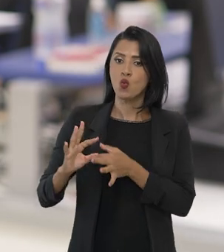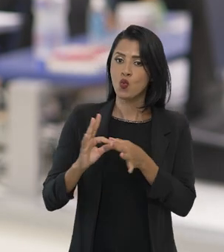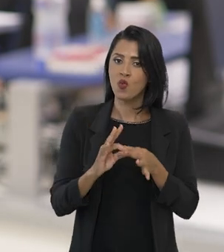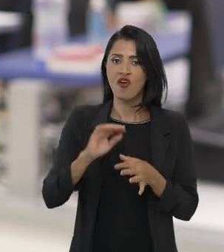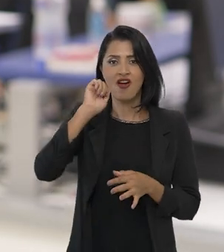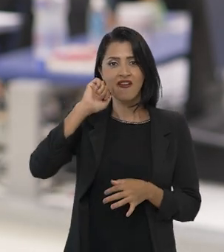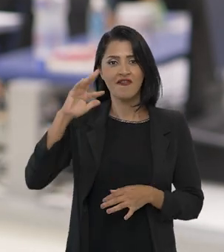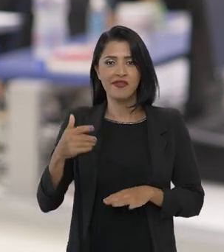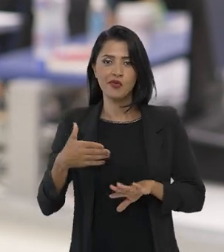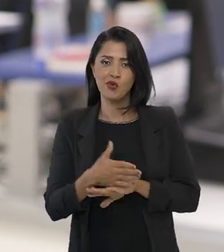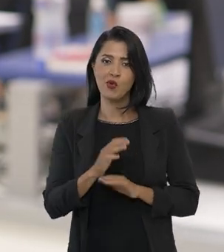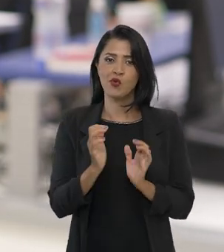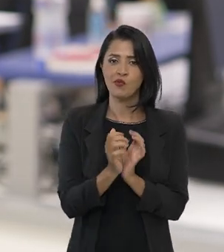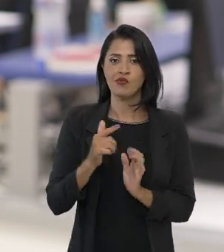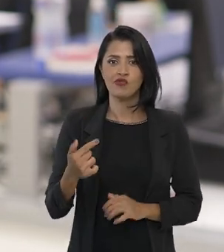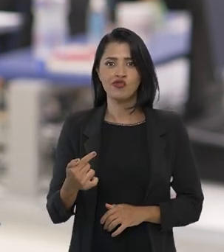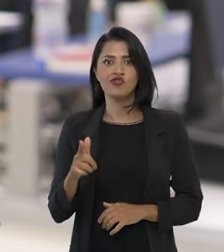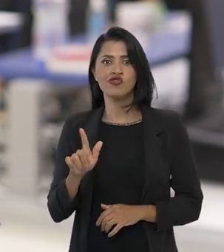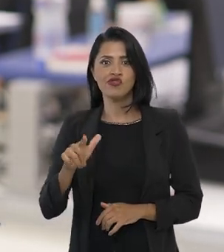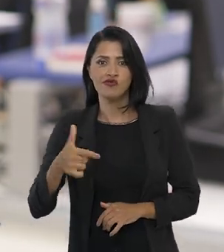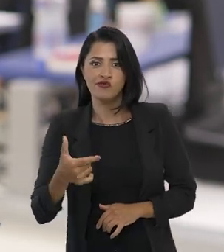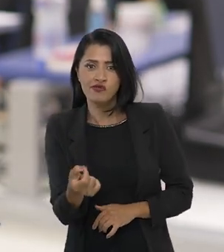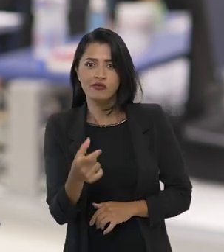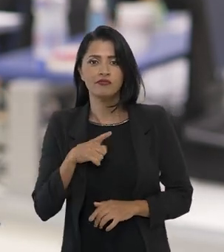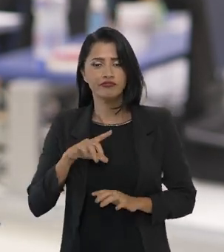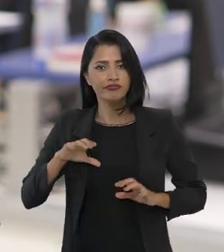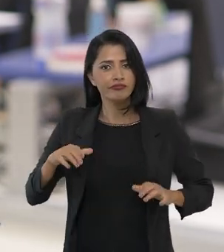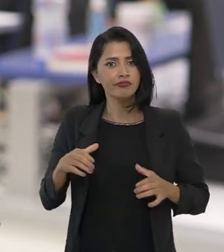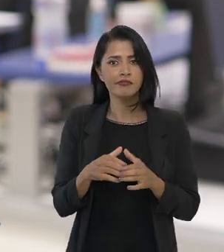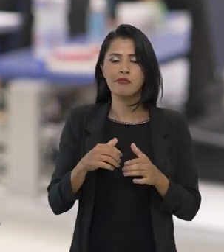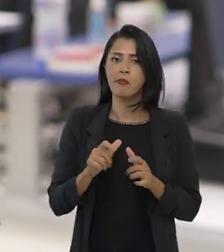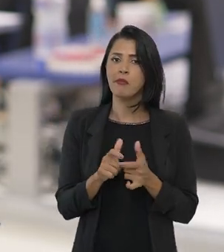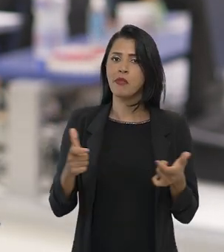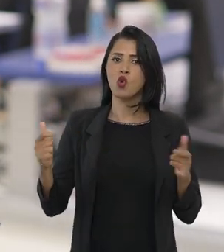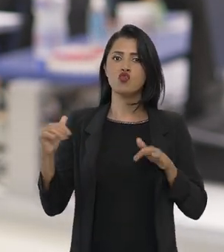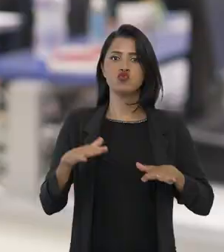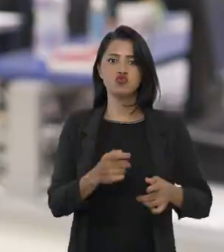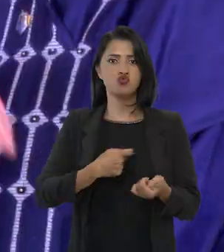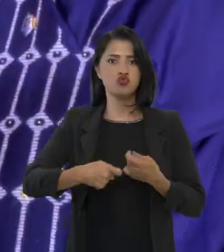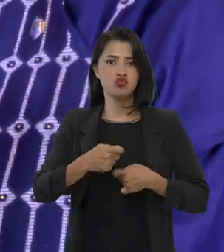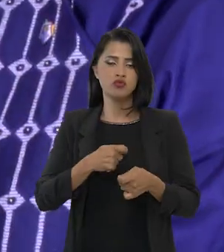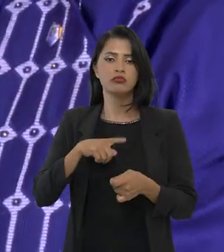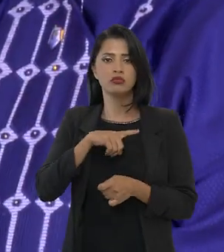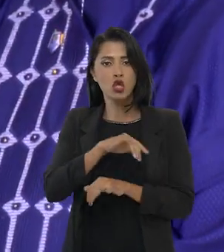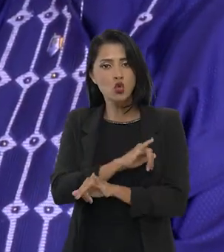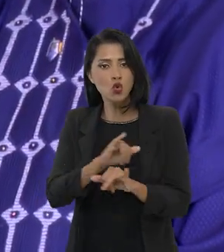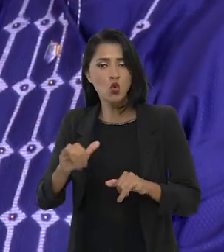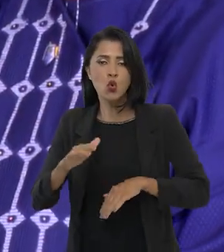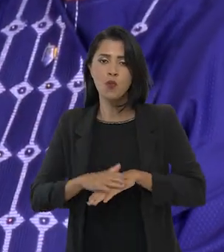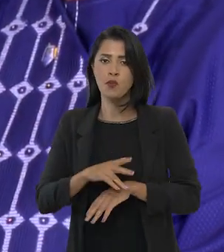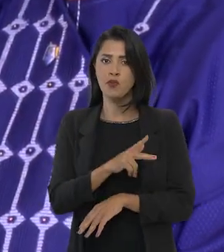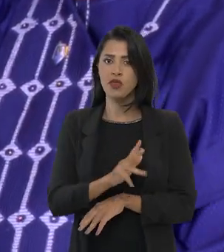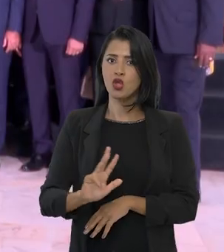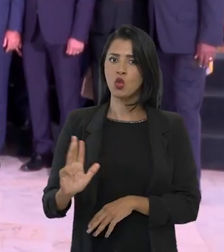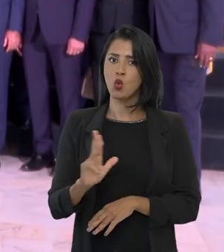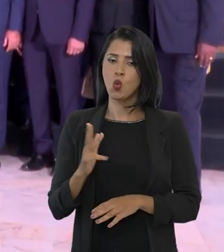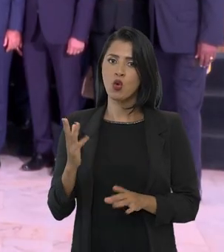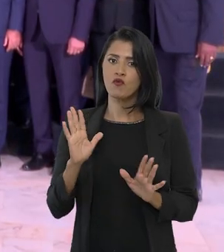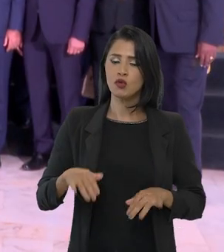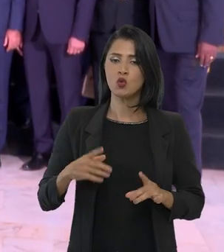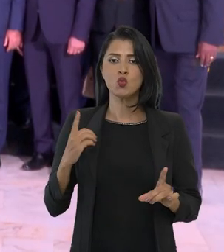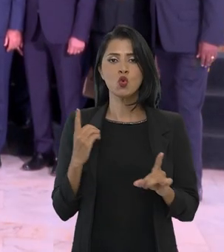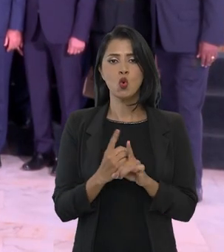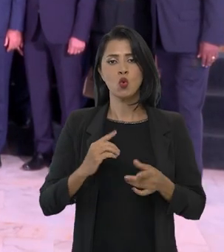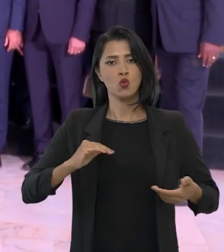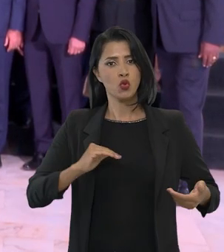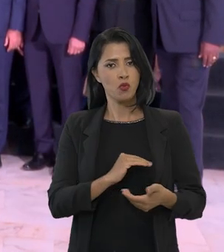União Africana no G20, grupo que reúne as maiores economias do mundo. O anúncio foi feito pelo presidente Lula no encerramento